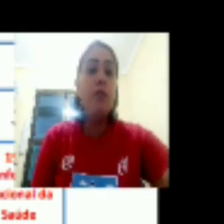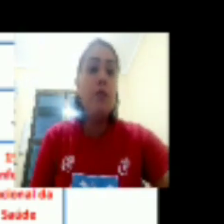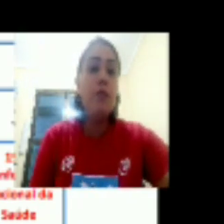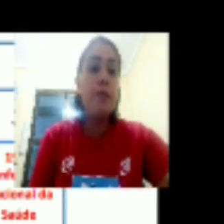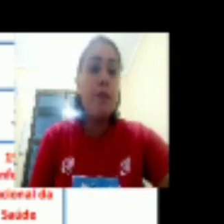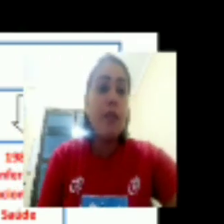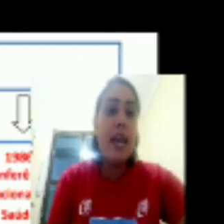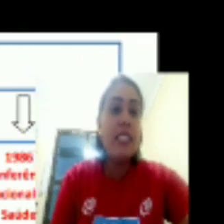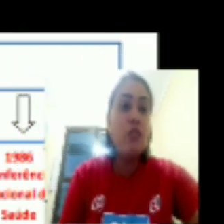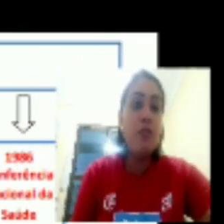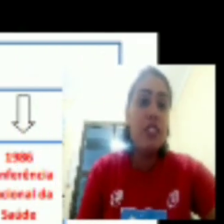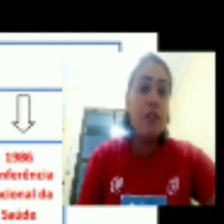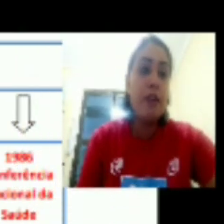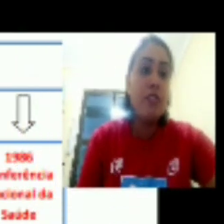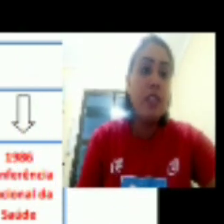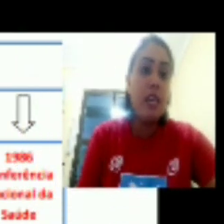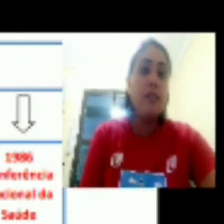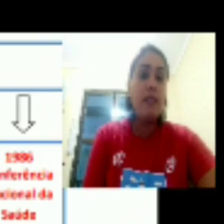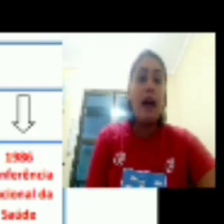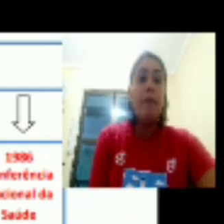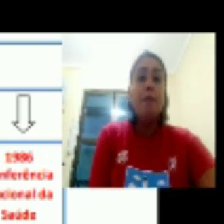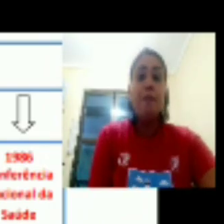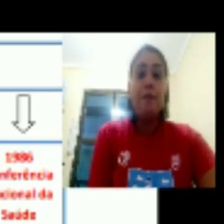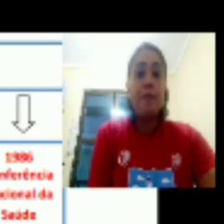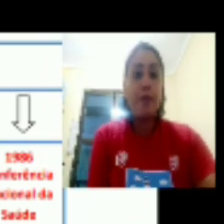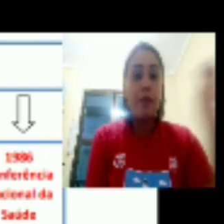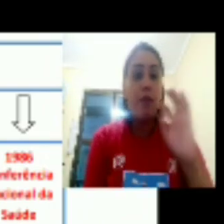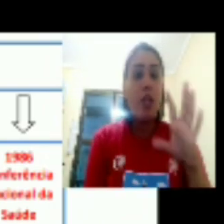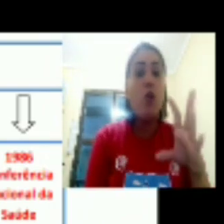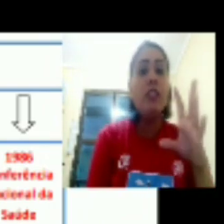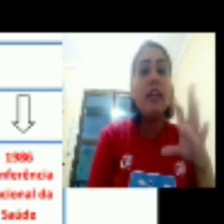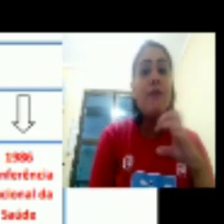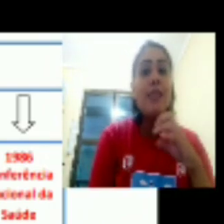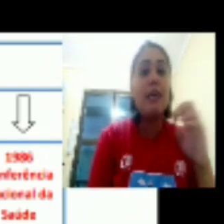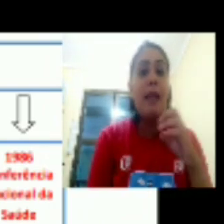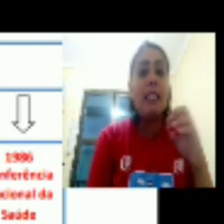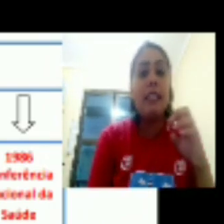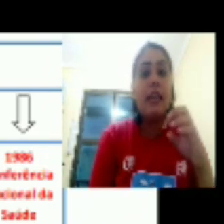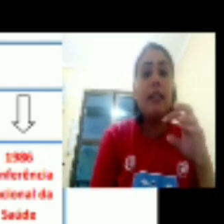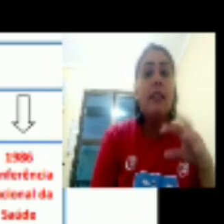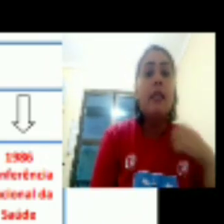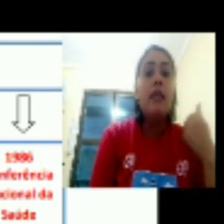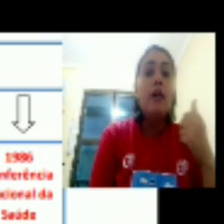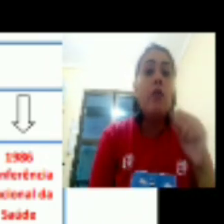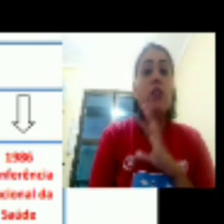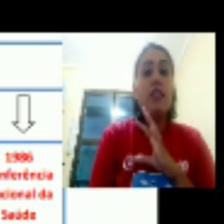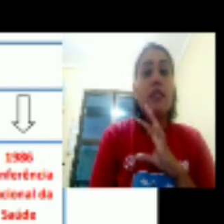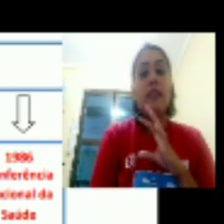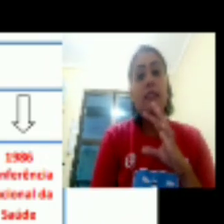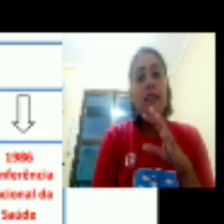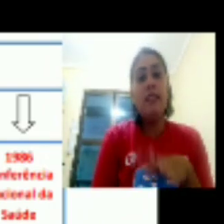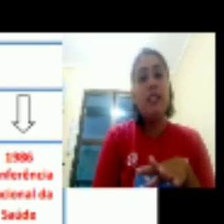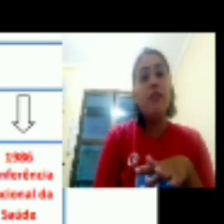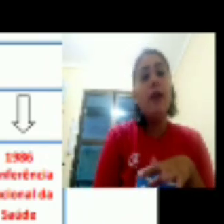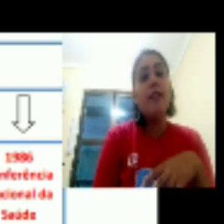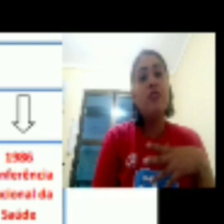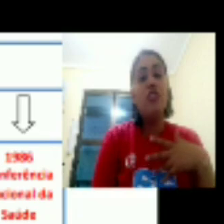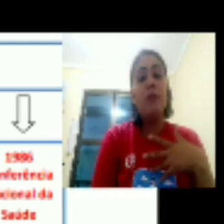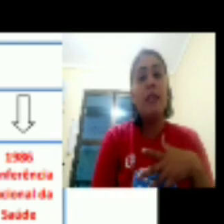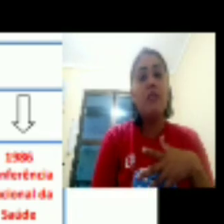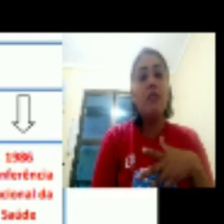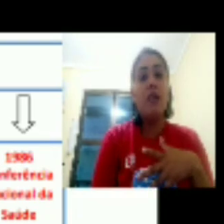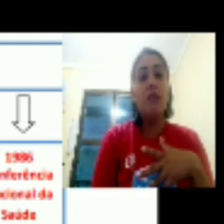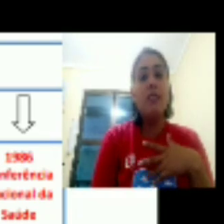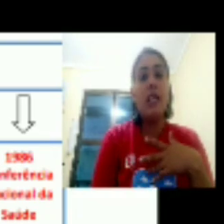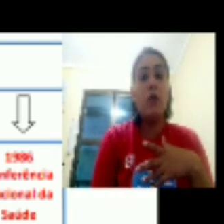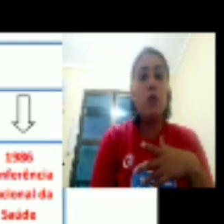tem um resumozinho para vocês, tá? Onde tem uma tabelinha, onde em 75 era o